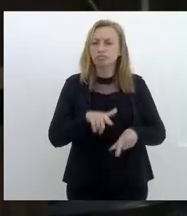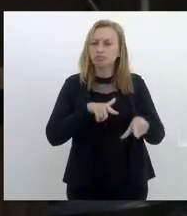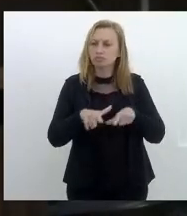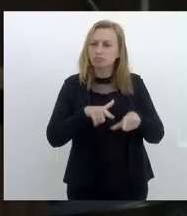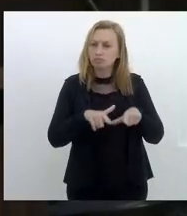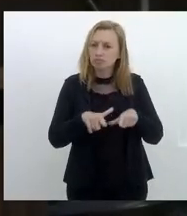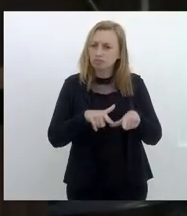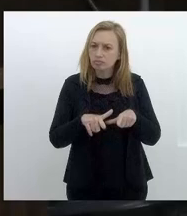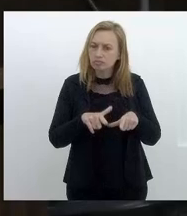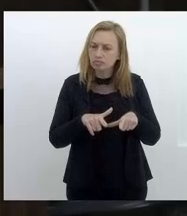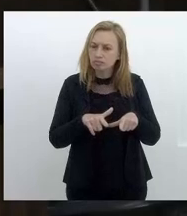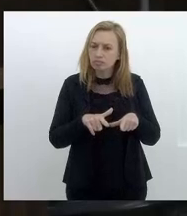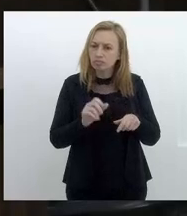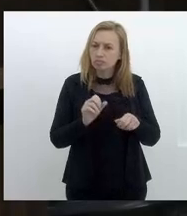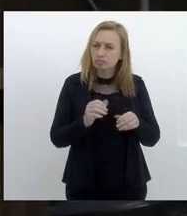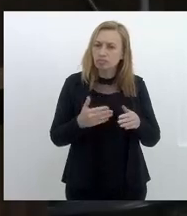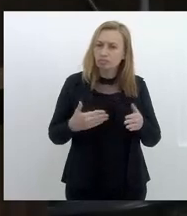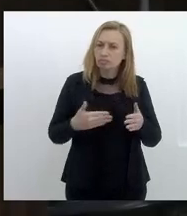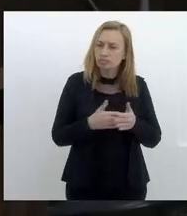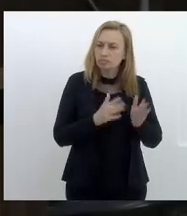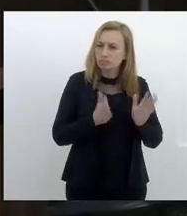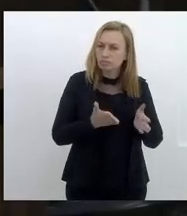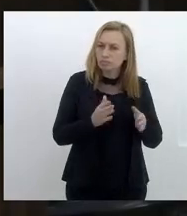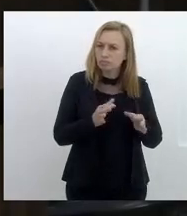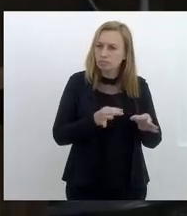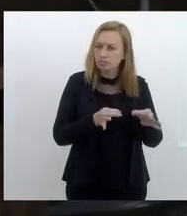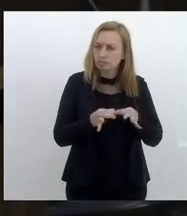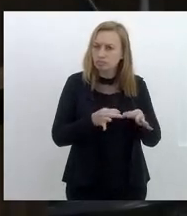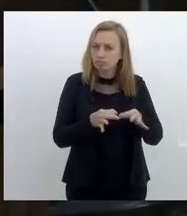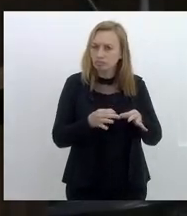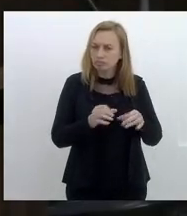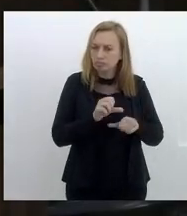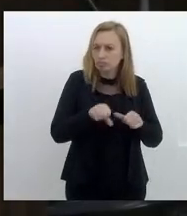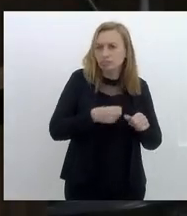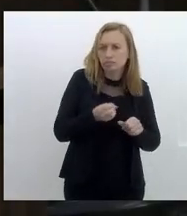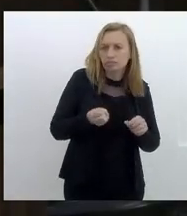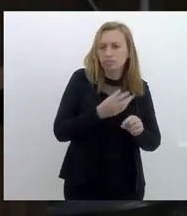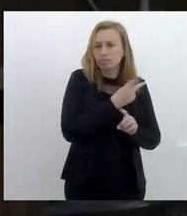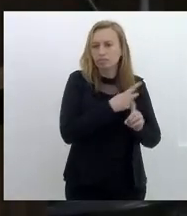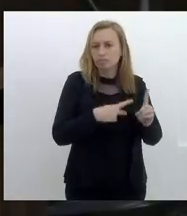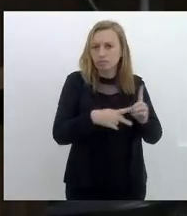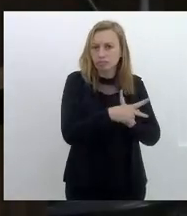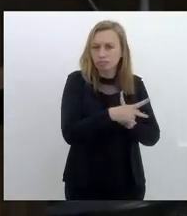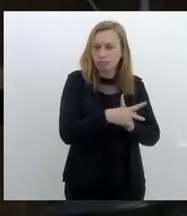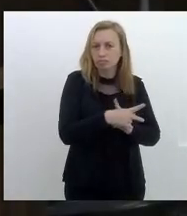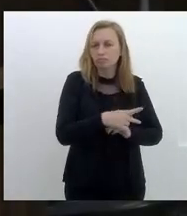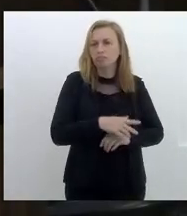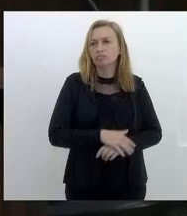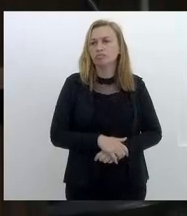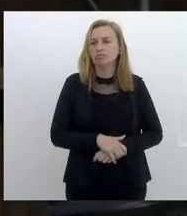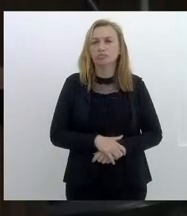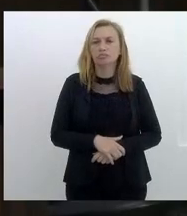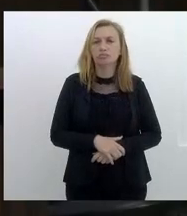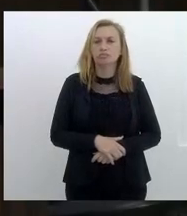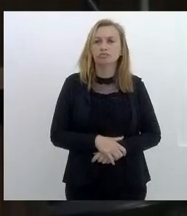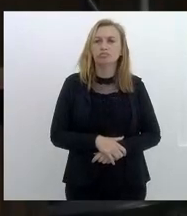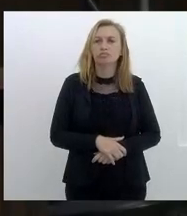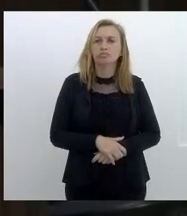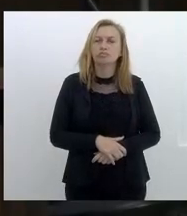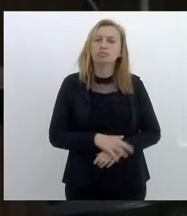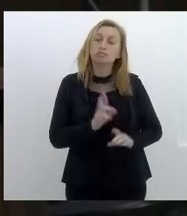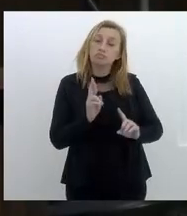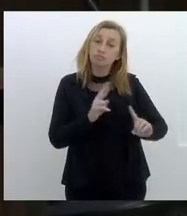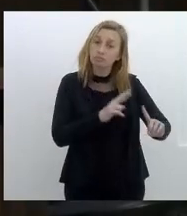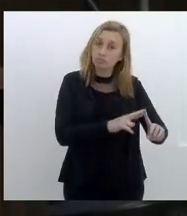trabalho que tem sido feito até agora de reforma da previdência tem sido tem tido